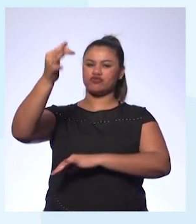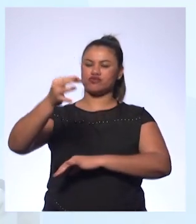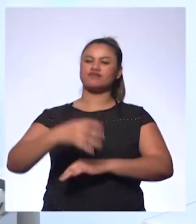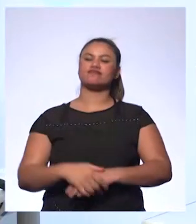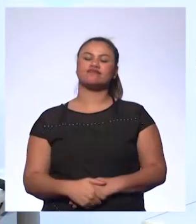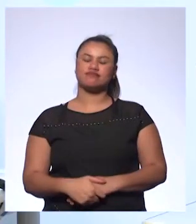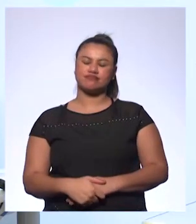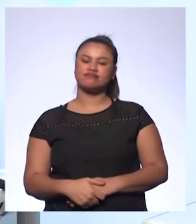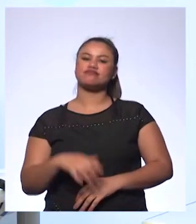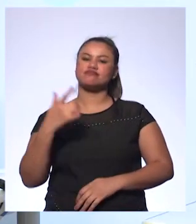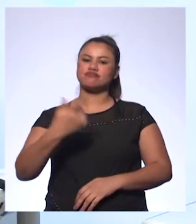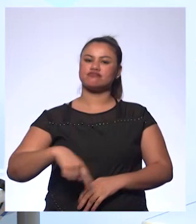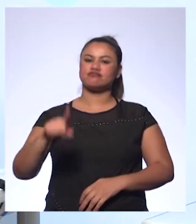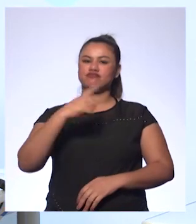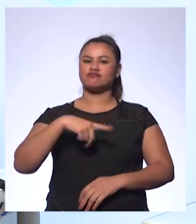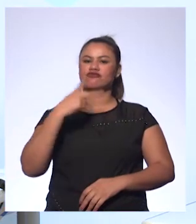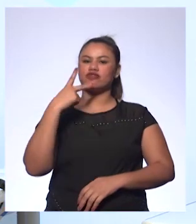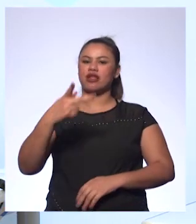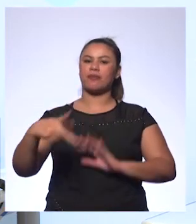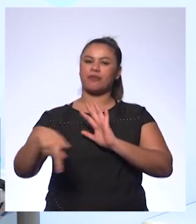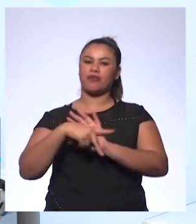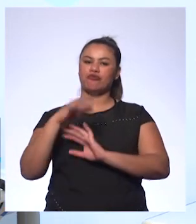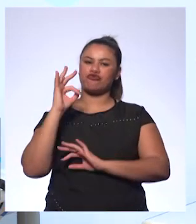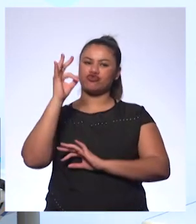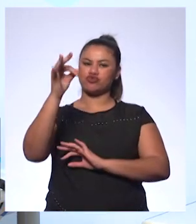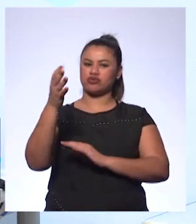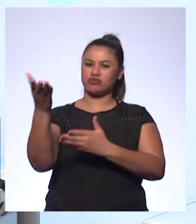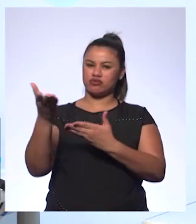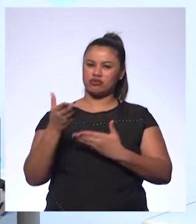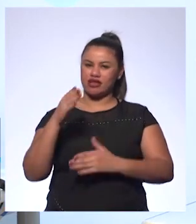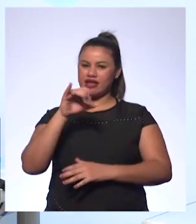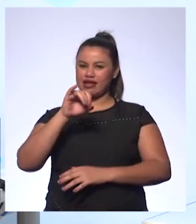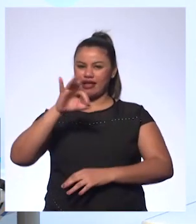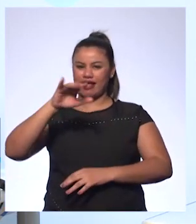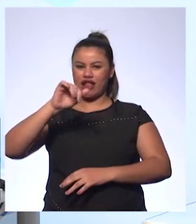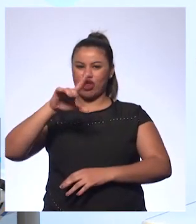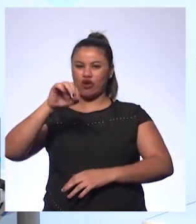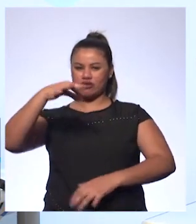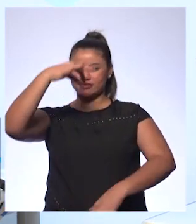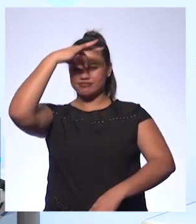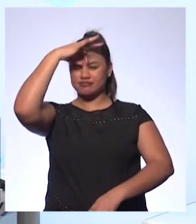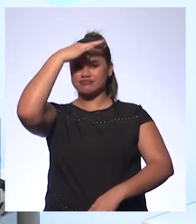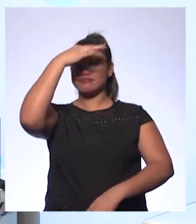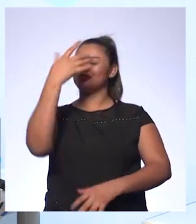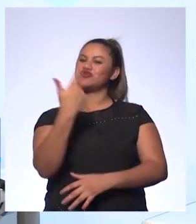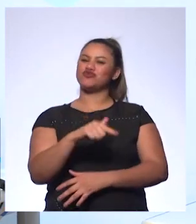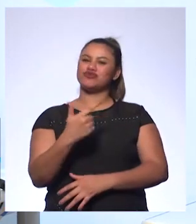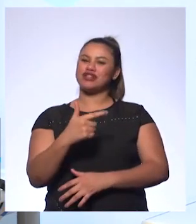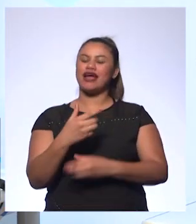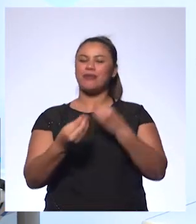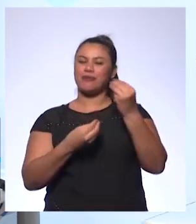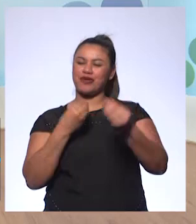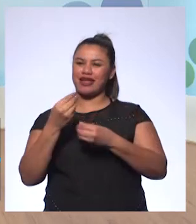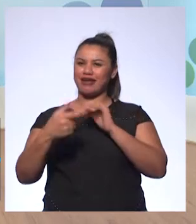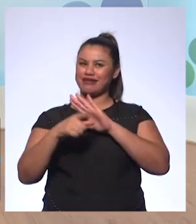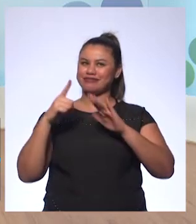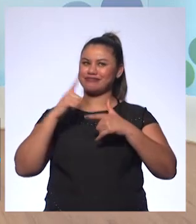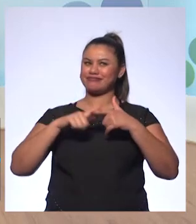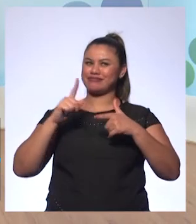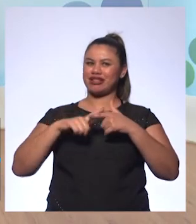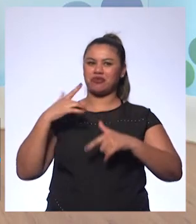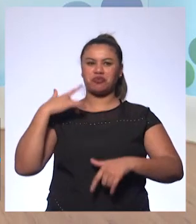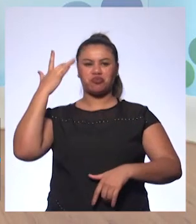então de novo a gente vai falar de futuros a gente não chamou a madame Carlota hoje porque teve polêmica com amor dando Carlota né Antônia